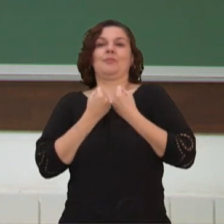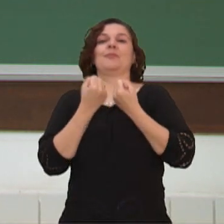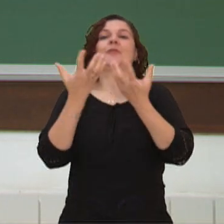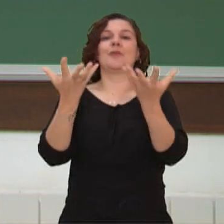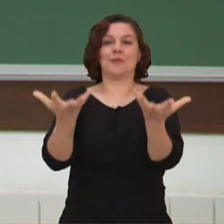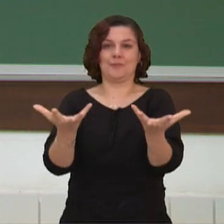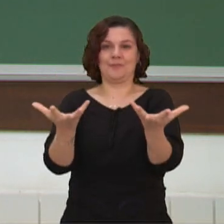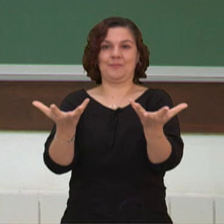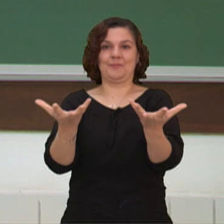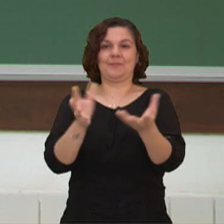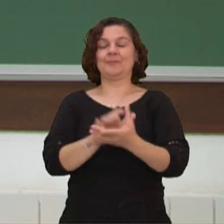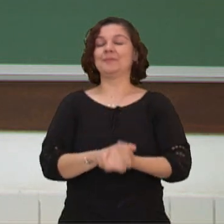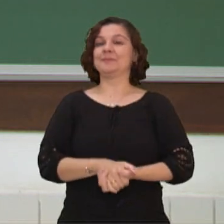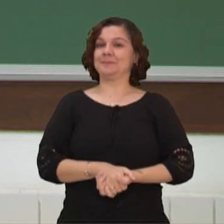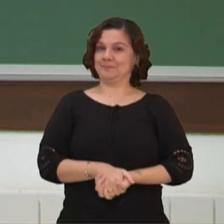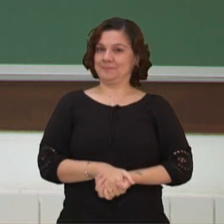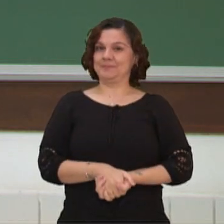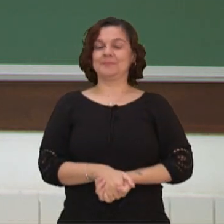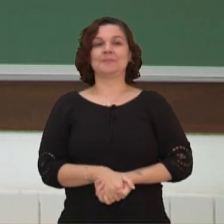de luz.